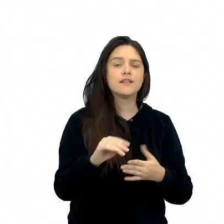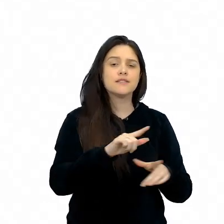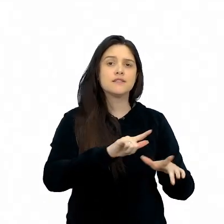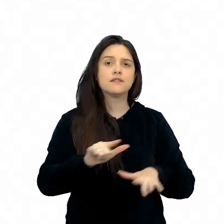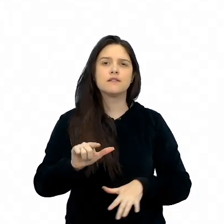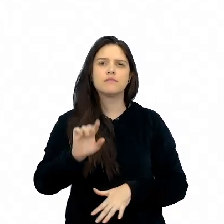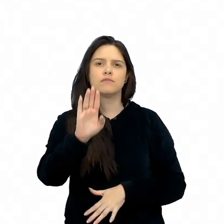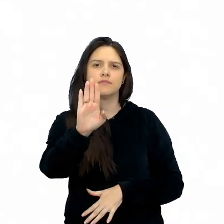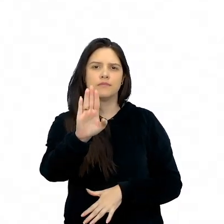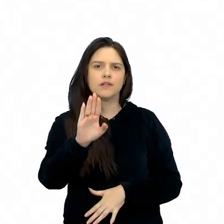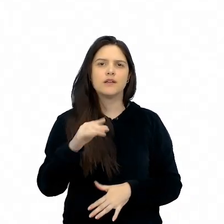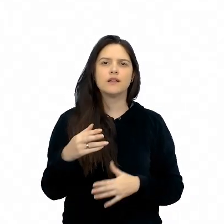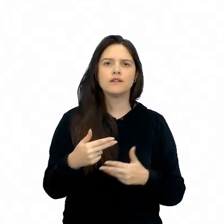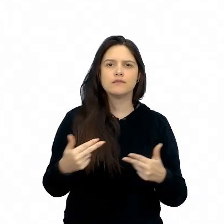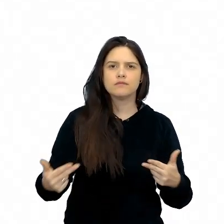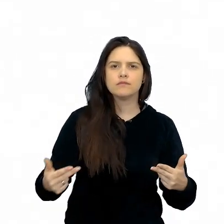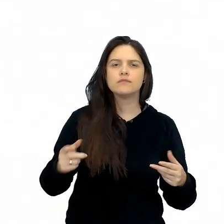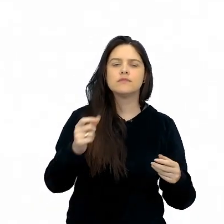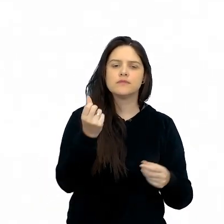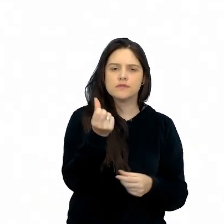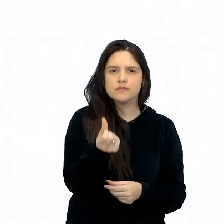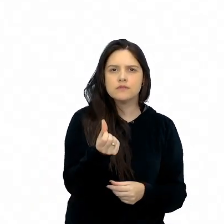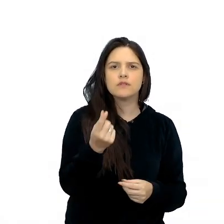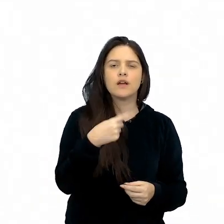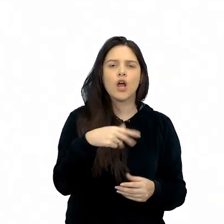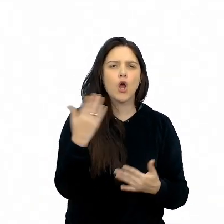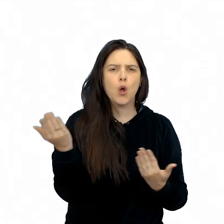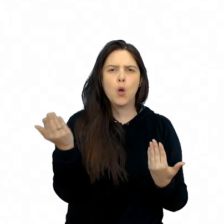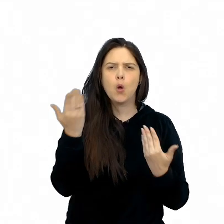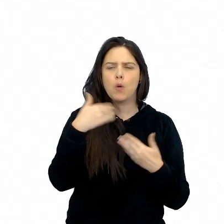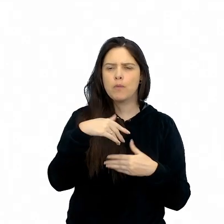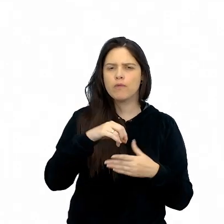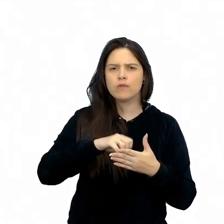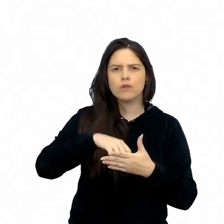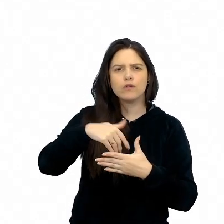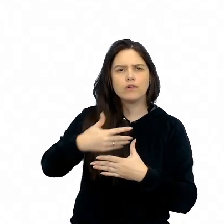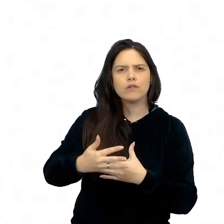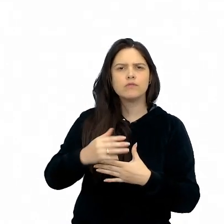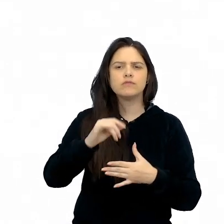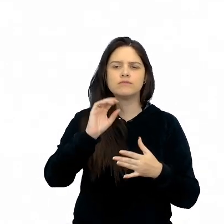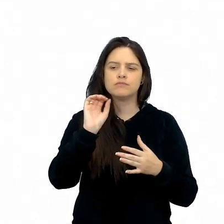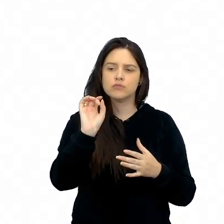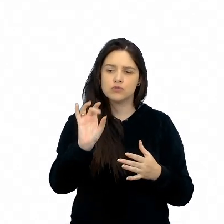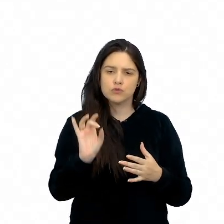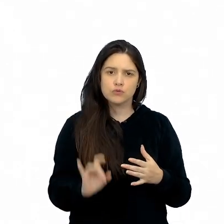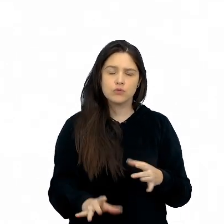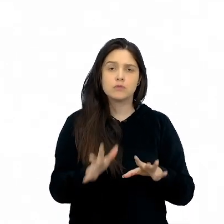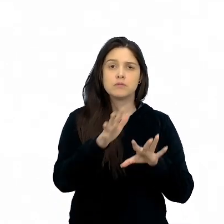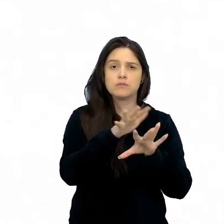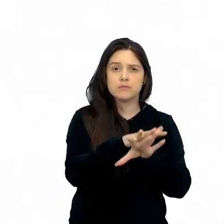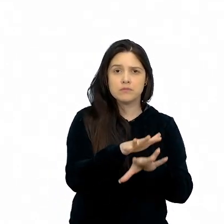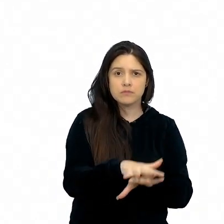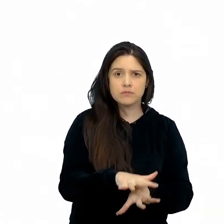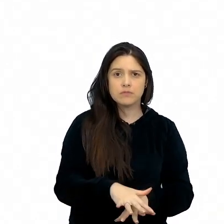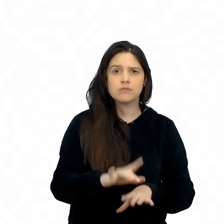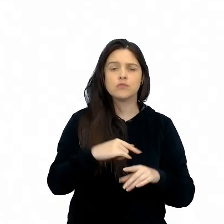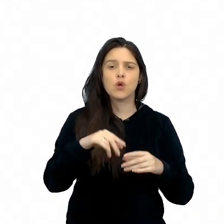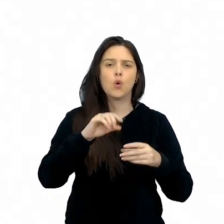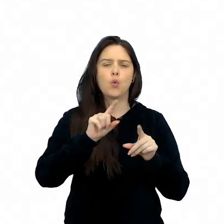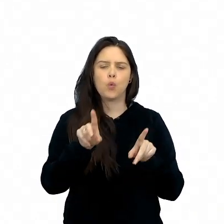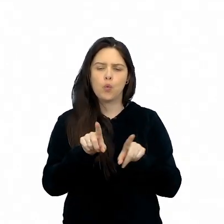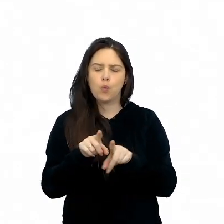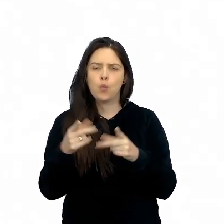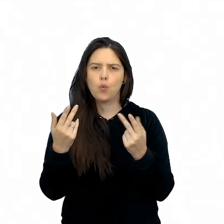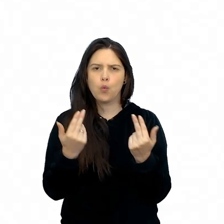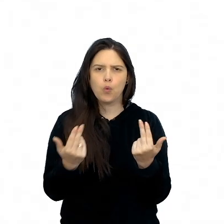B, fazendo a situação de aprendizagem 6. Então, nós vamos trabalhar com o conteúdo específico do professor de matemática, onde nós vamos ver a relação do conteúdo